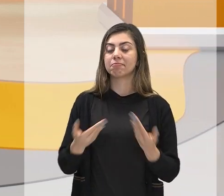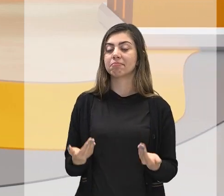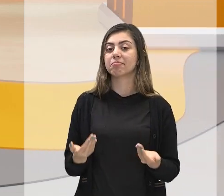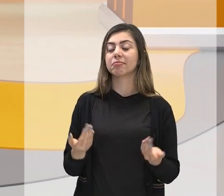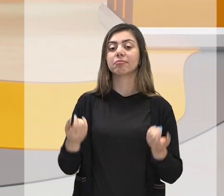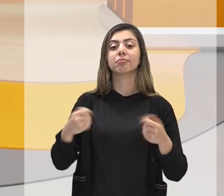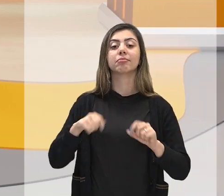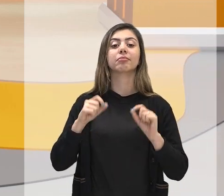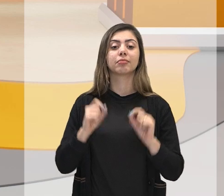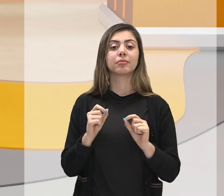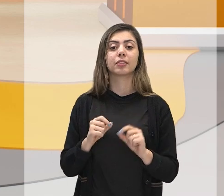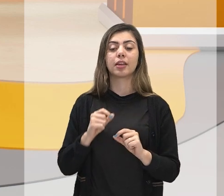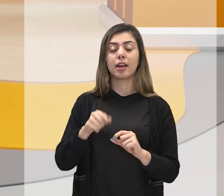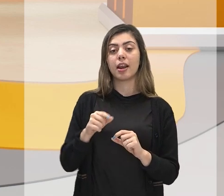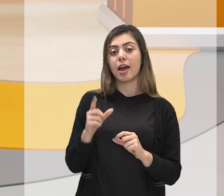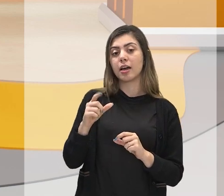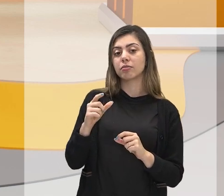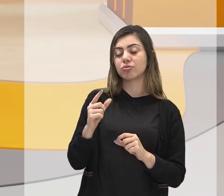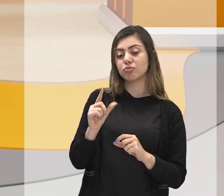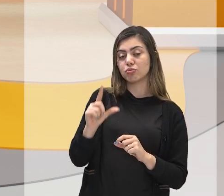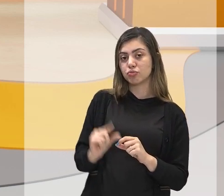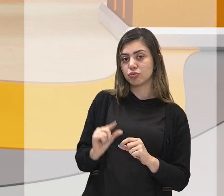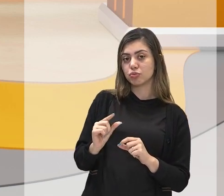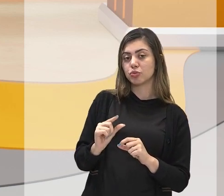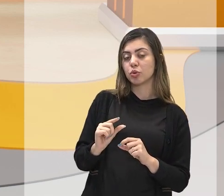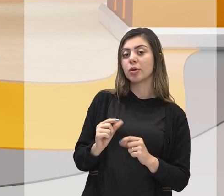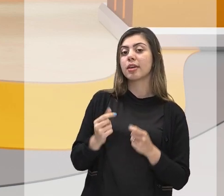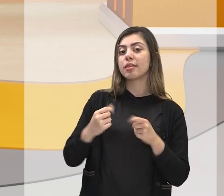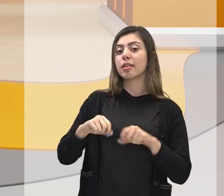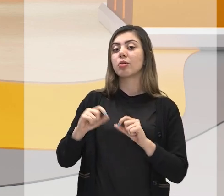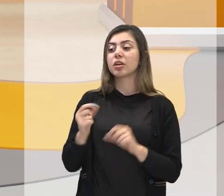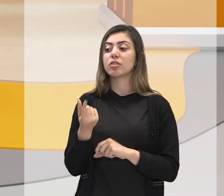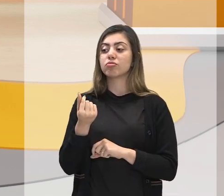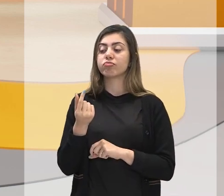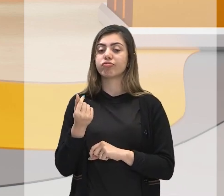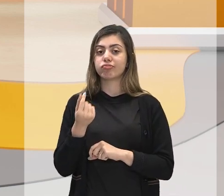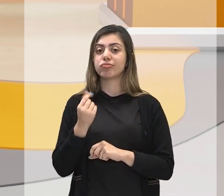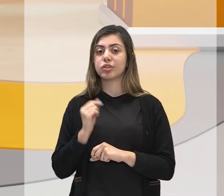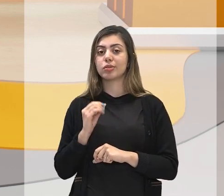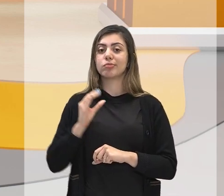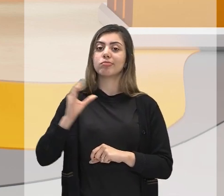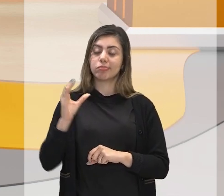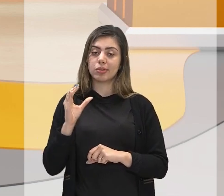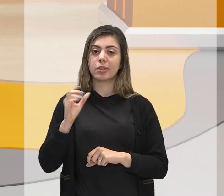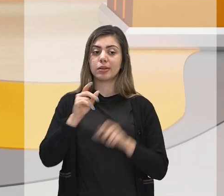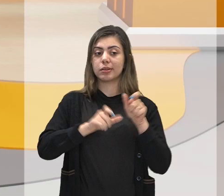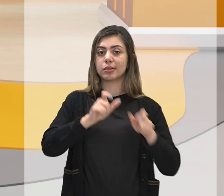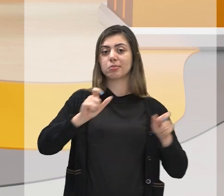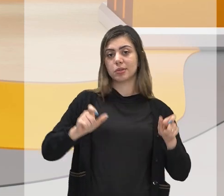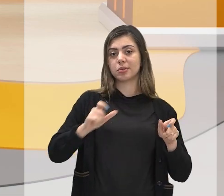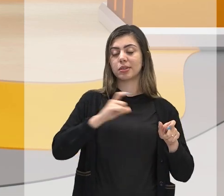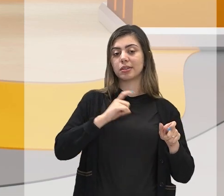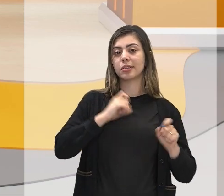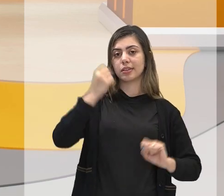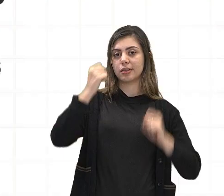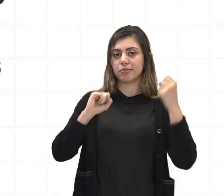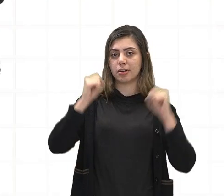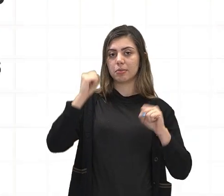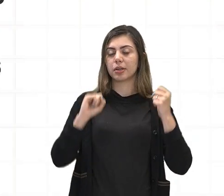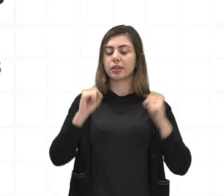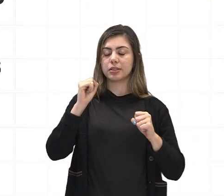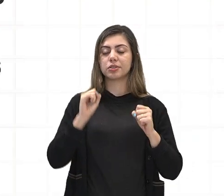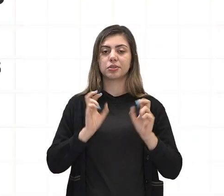como eu disse, menos custo, com isso mais lucro para quem? Para os donos das indústrias principalmente.